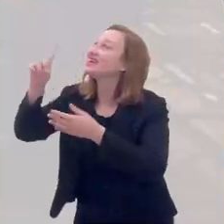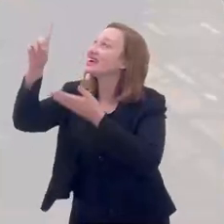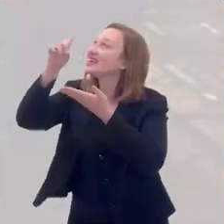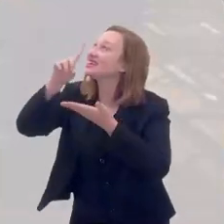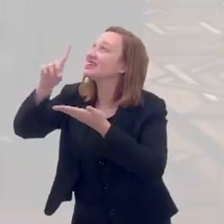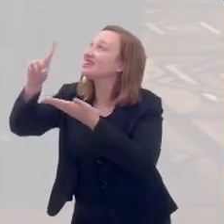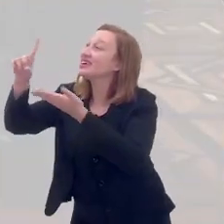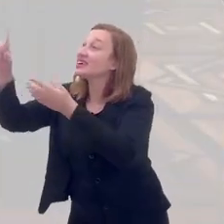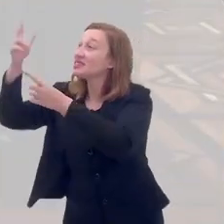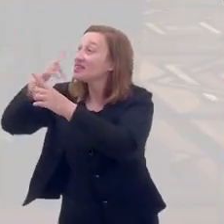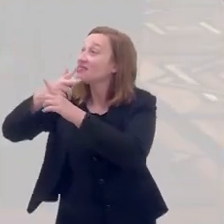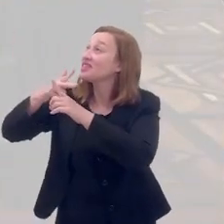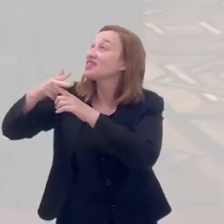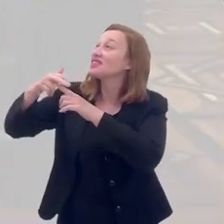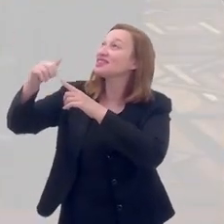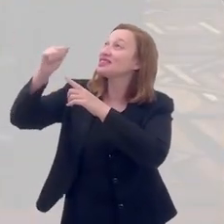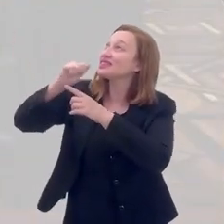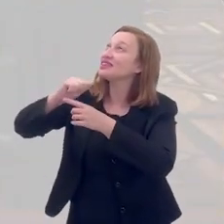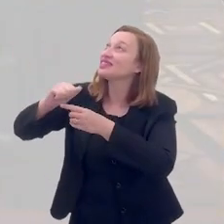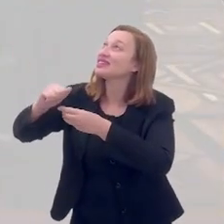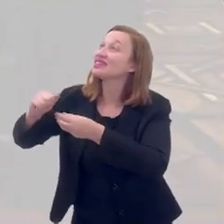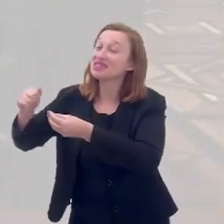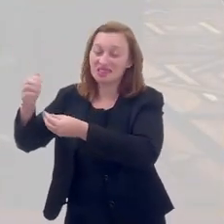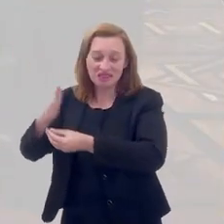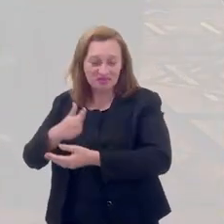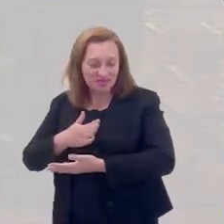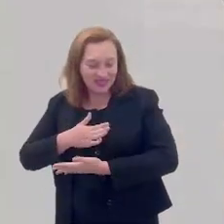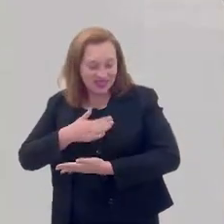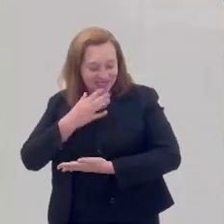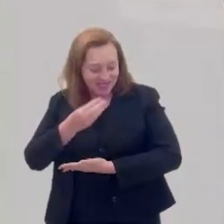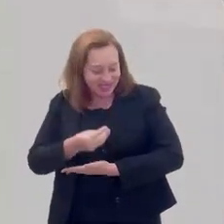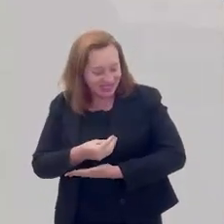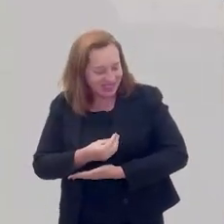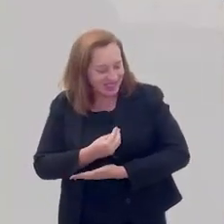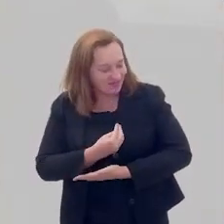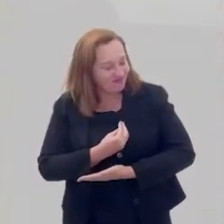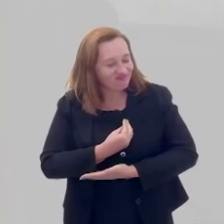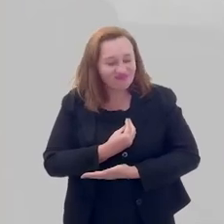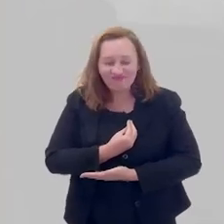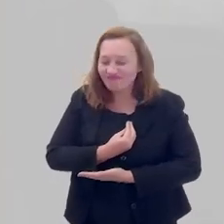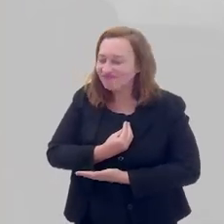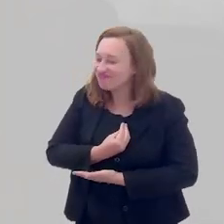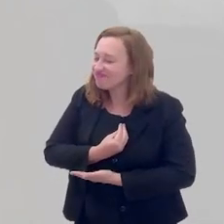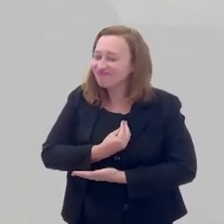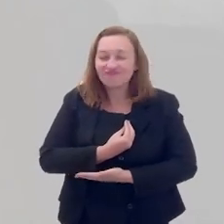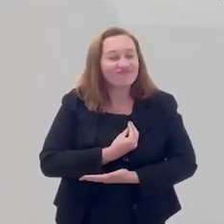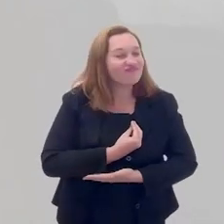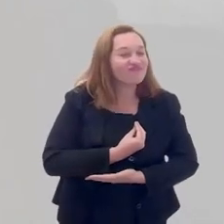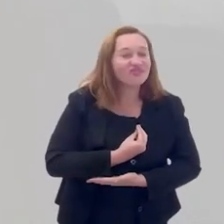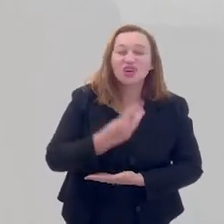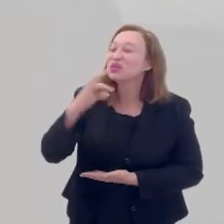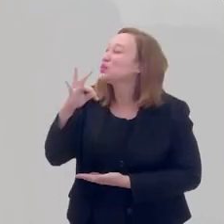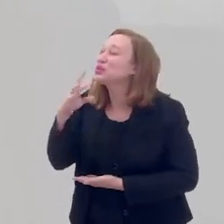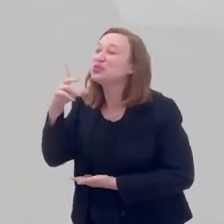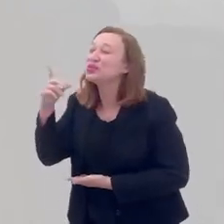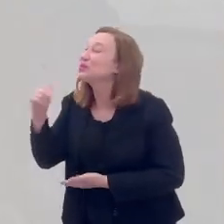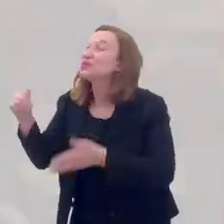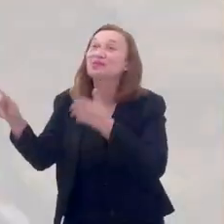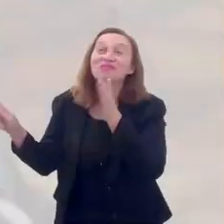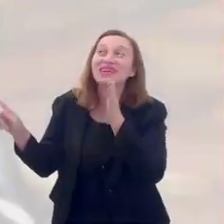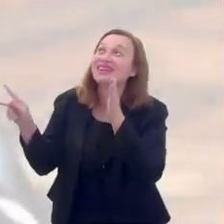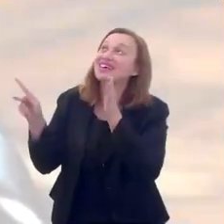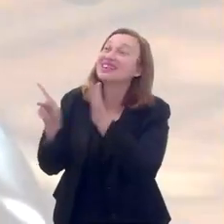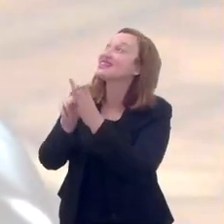e a vitória alcançada em minha vida tudo